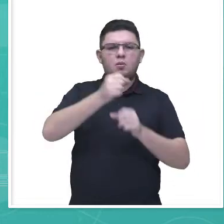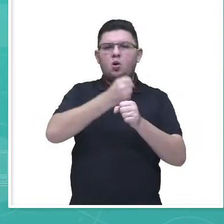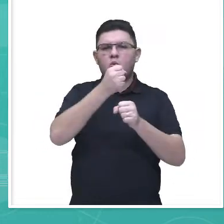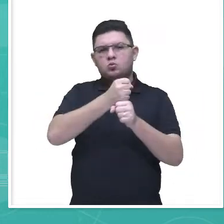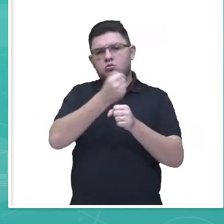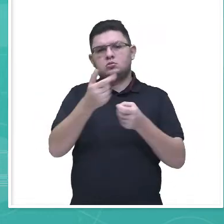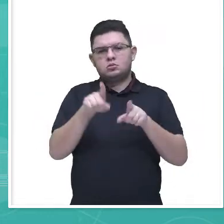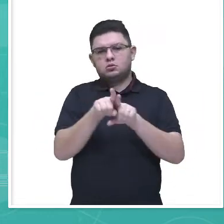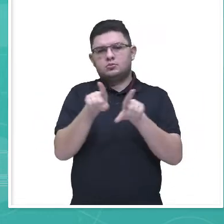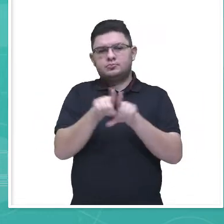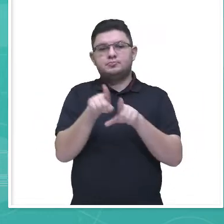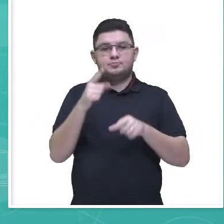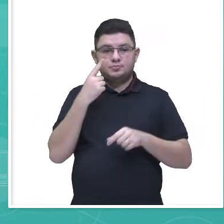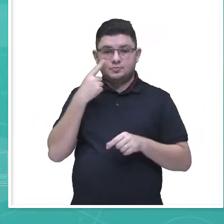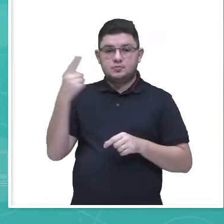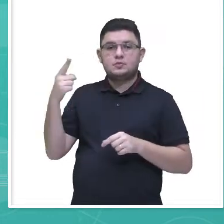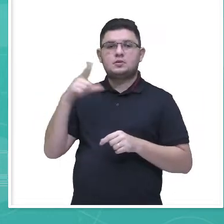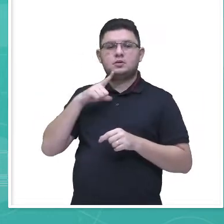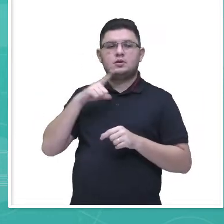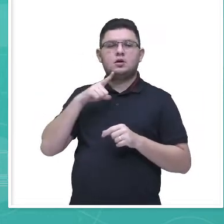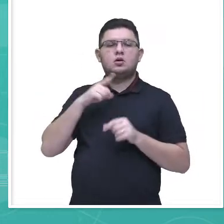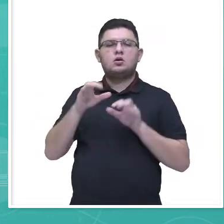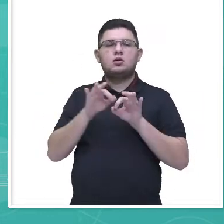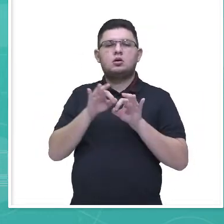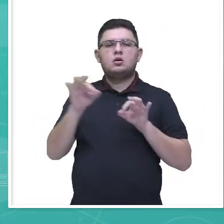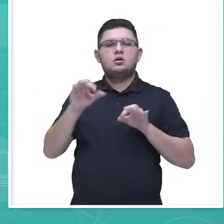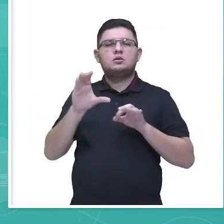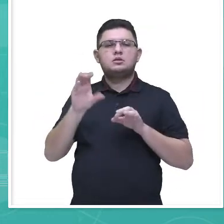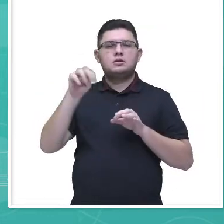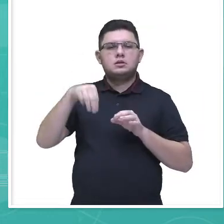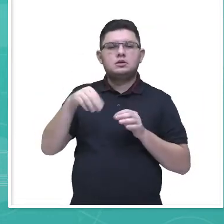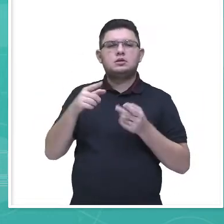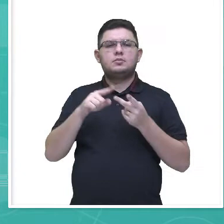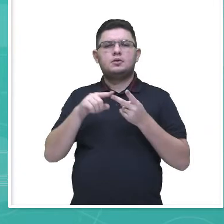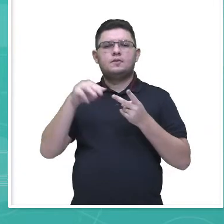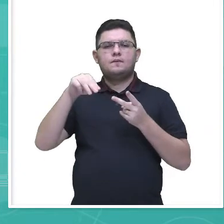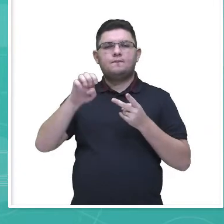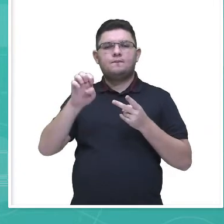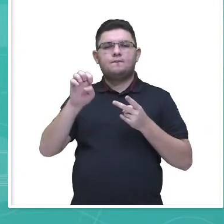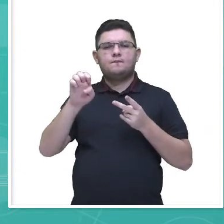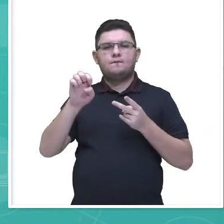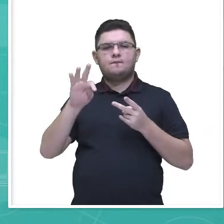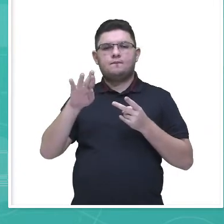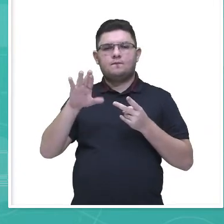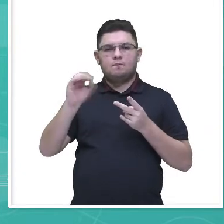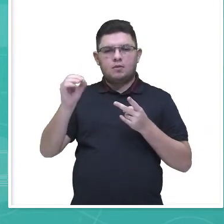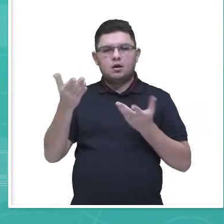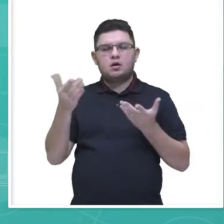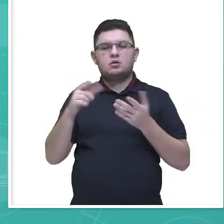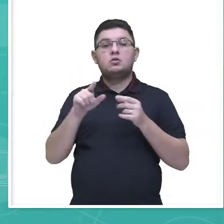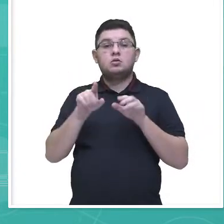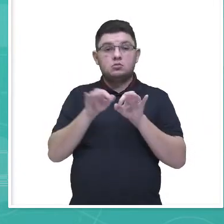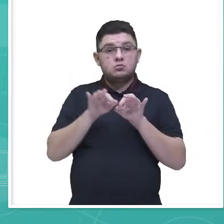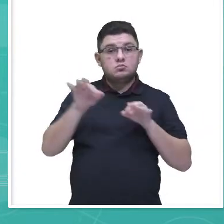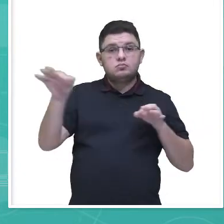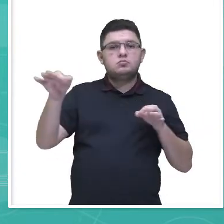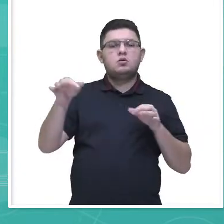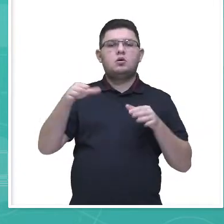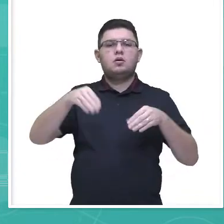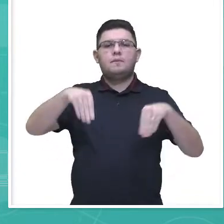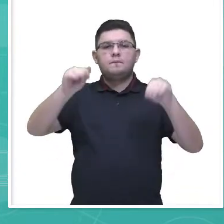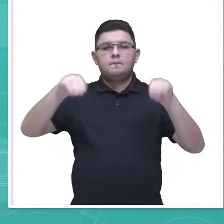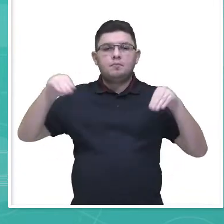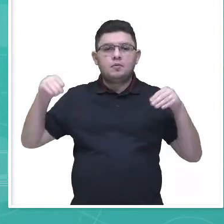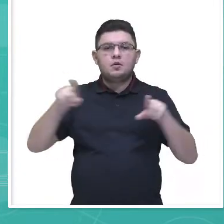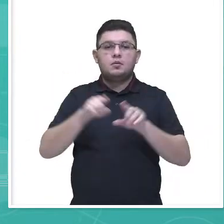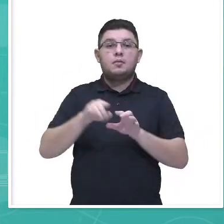ela toda marcadinha ali com os centímetros, os metros, para você medir o tecido, para tirar a medida dos corpos, de quem vai